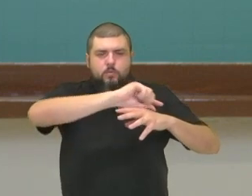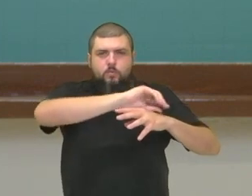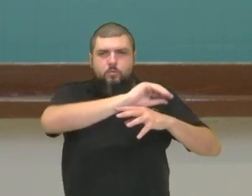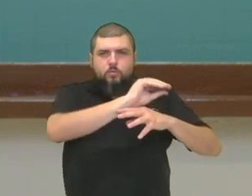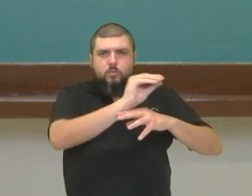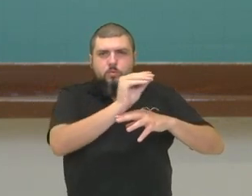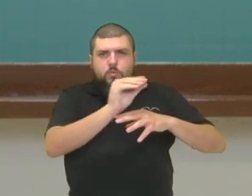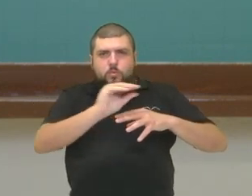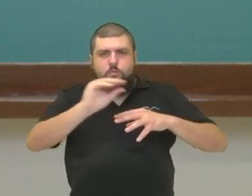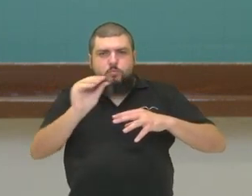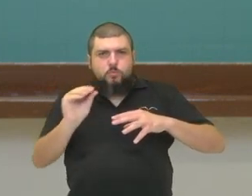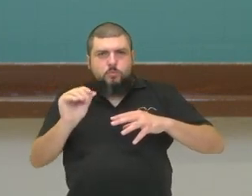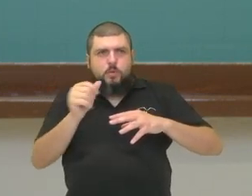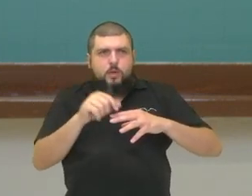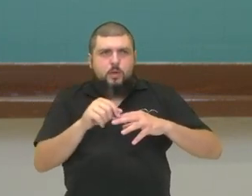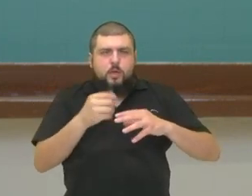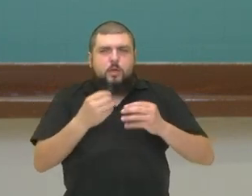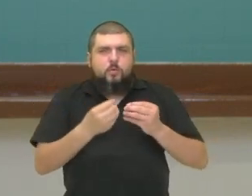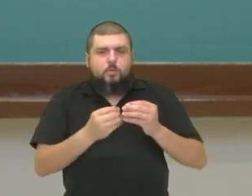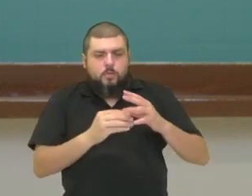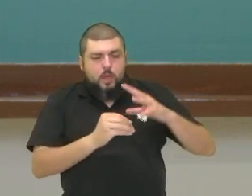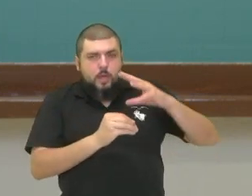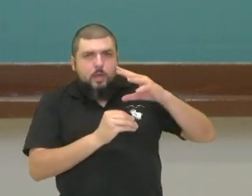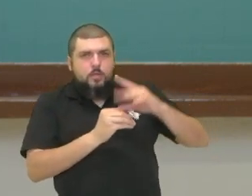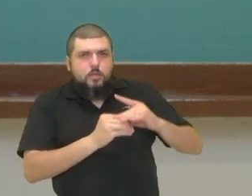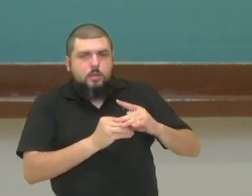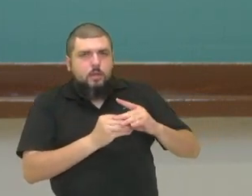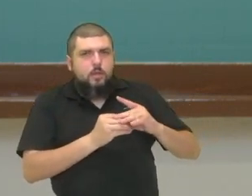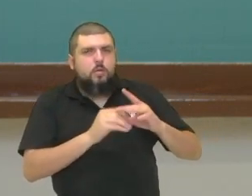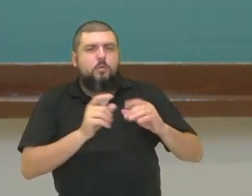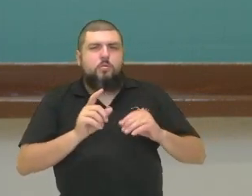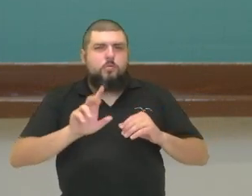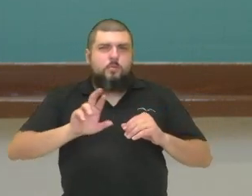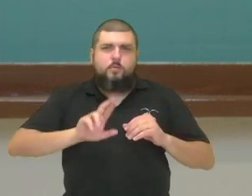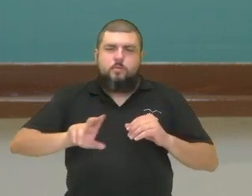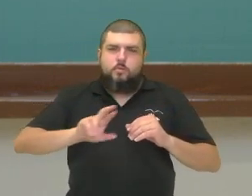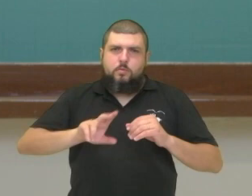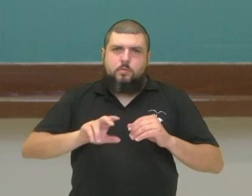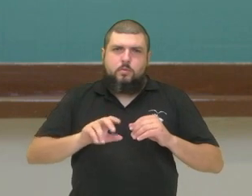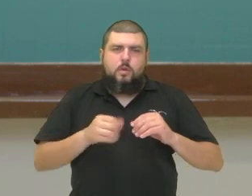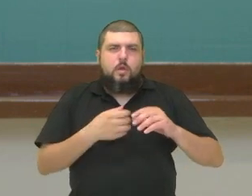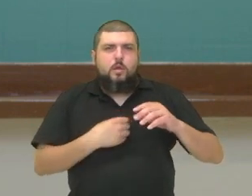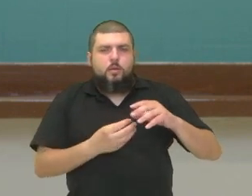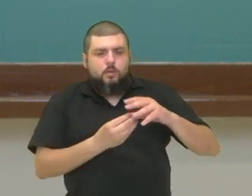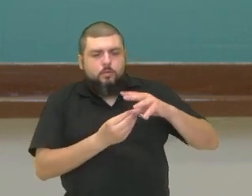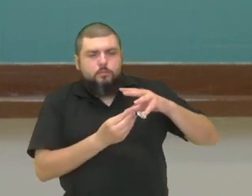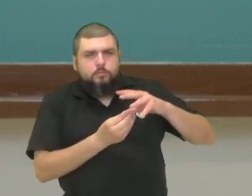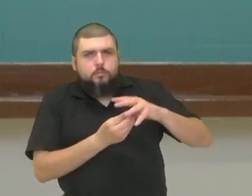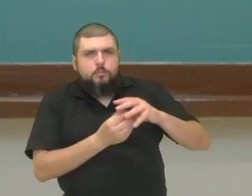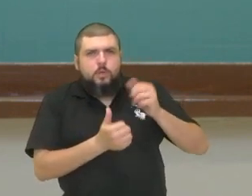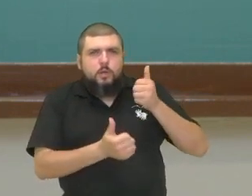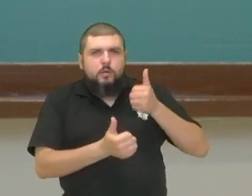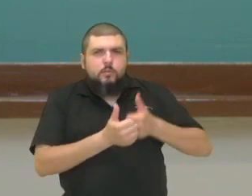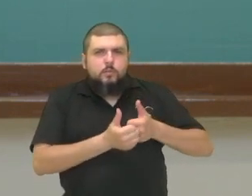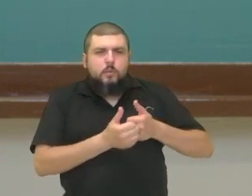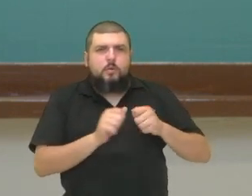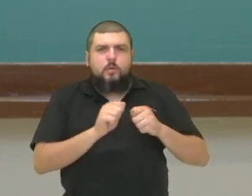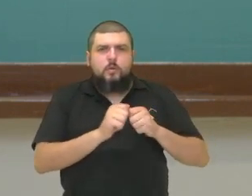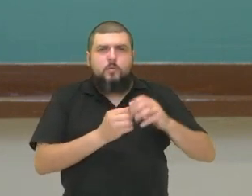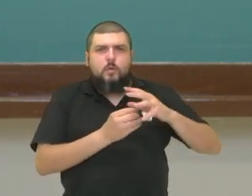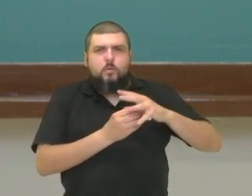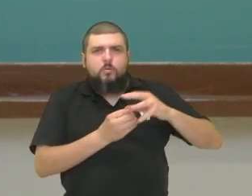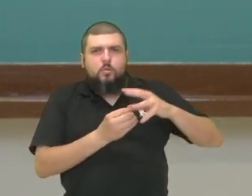simples a inglês não encostam no ovário eles ficam bem perto eles faz o